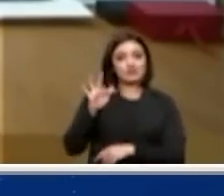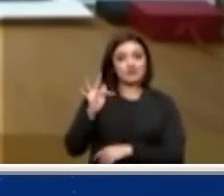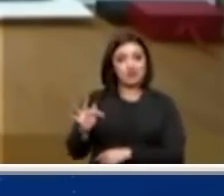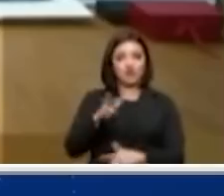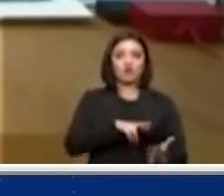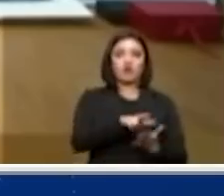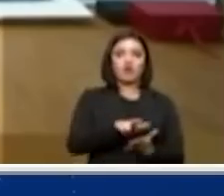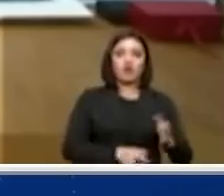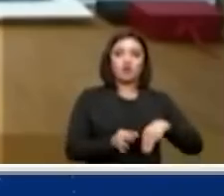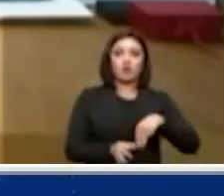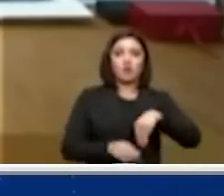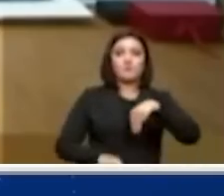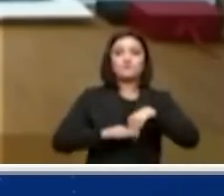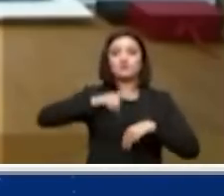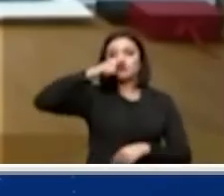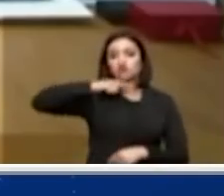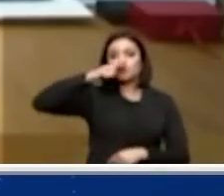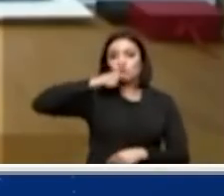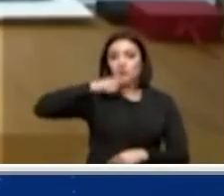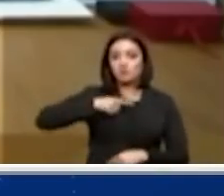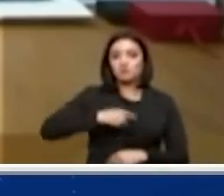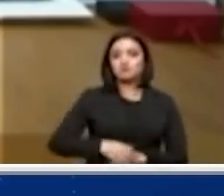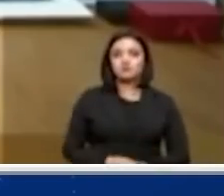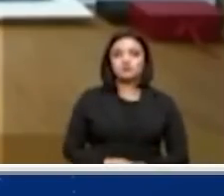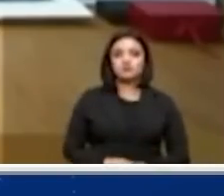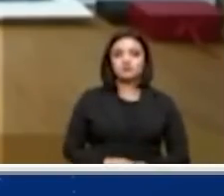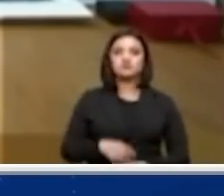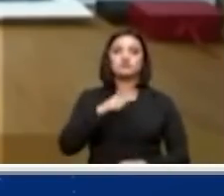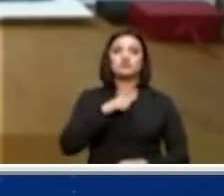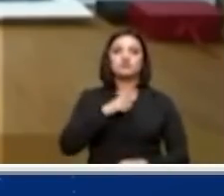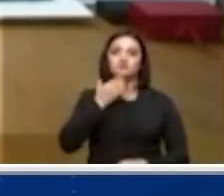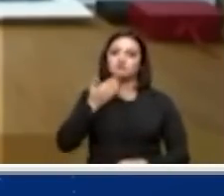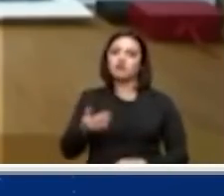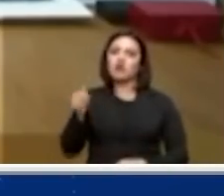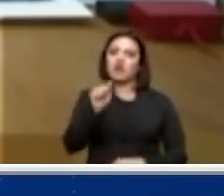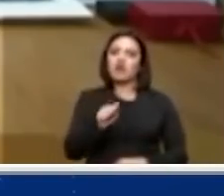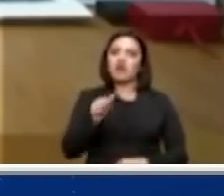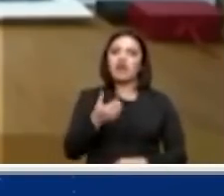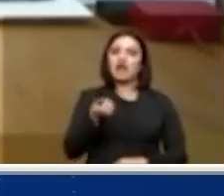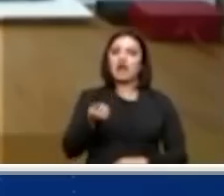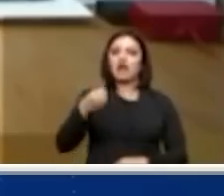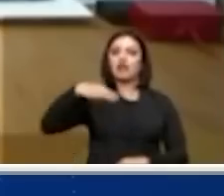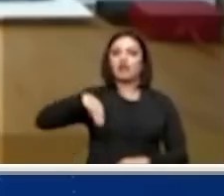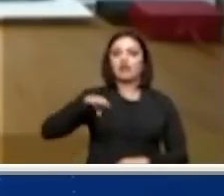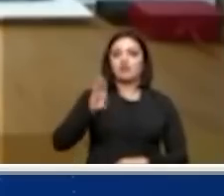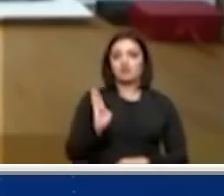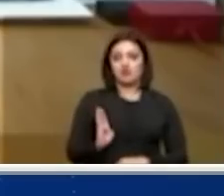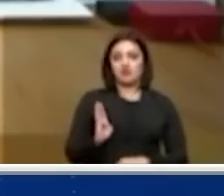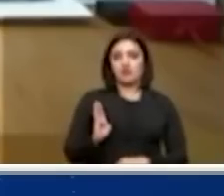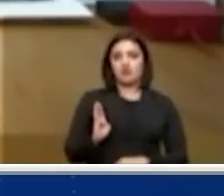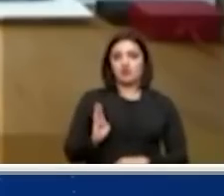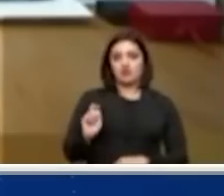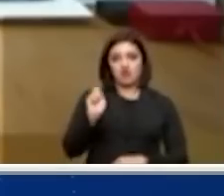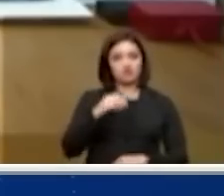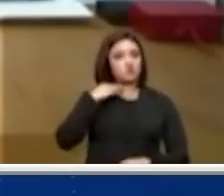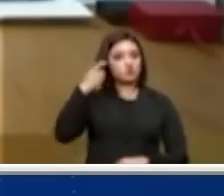críticas ao mesmo sistema E propõe a possibilidade de auditar o voto já acordou